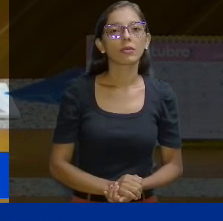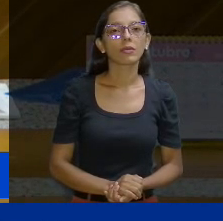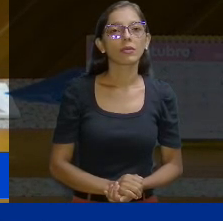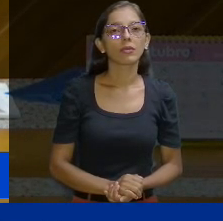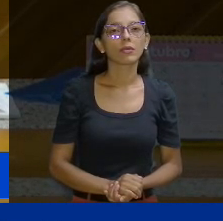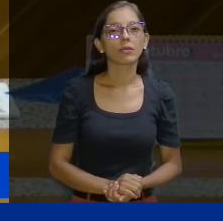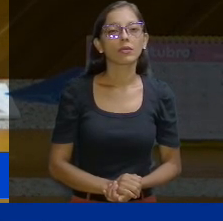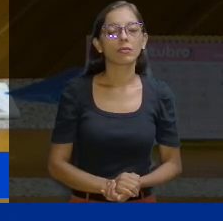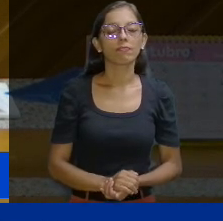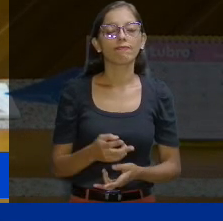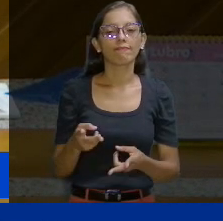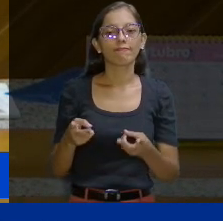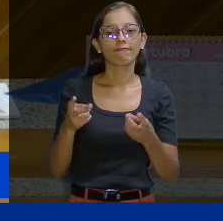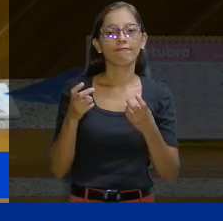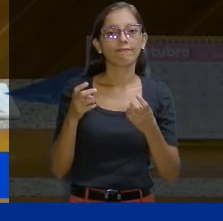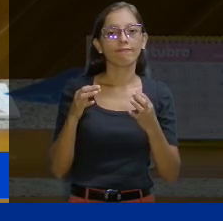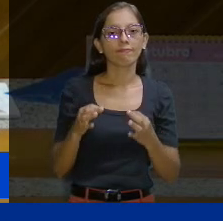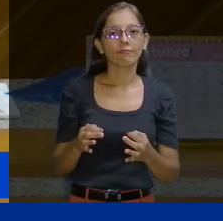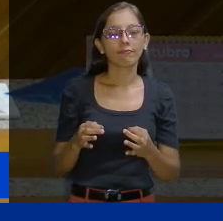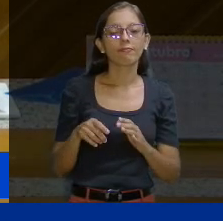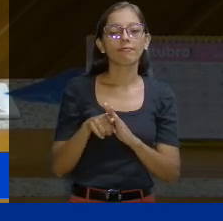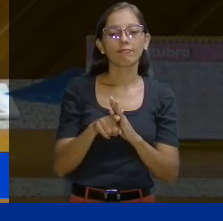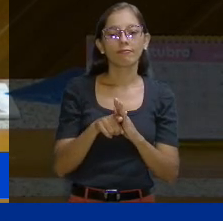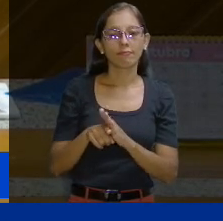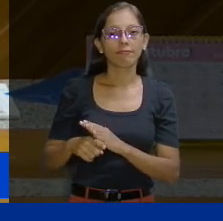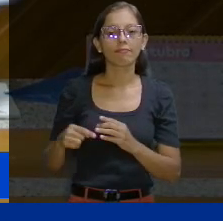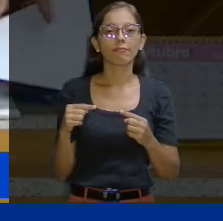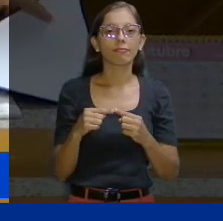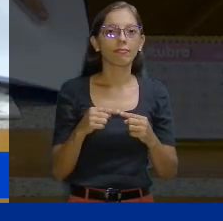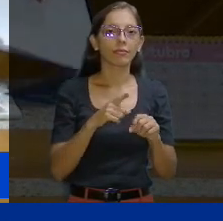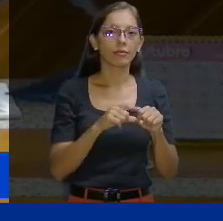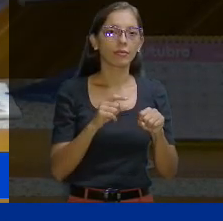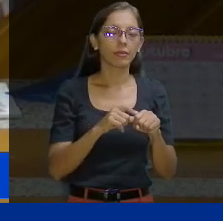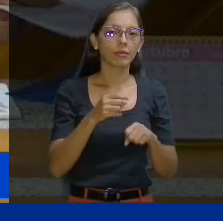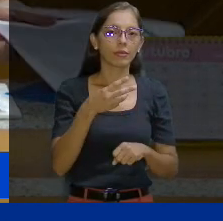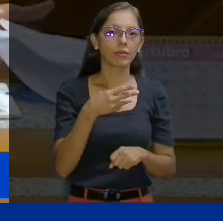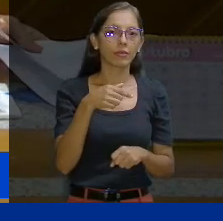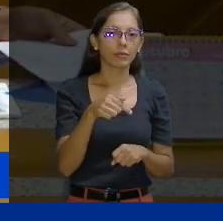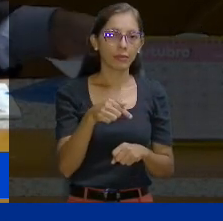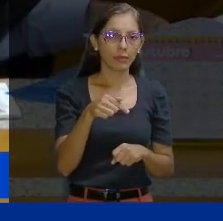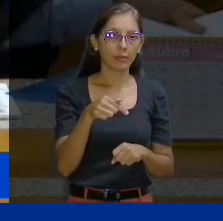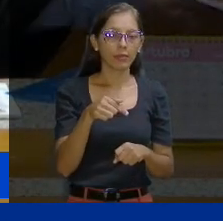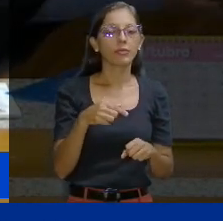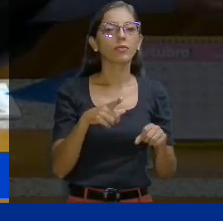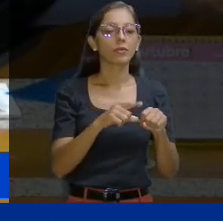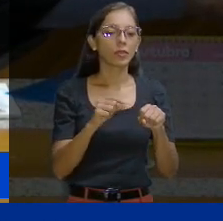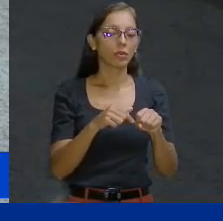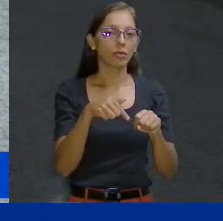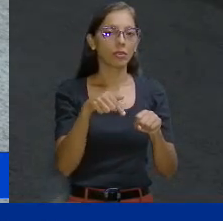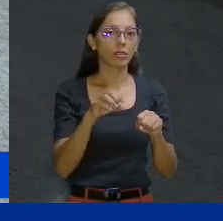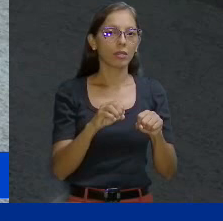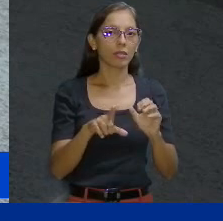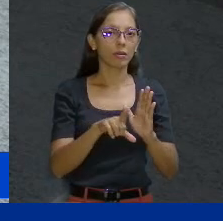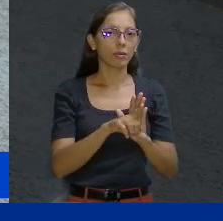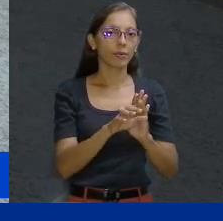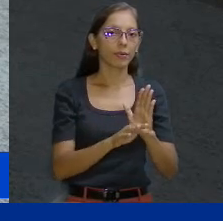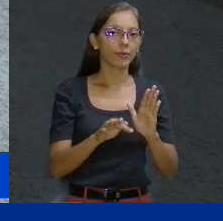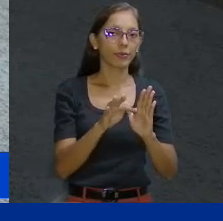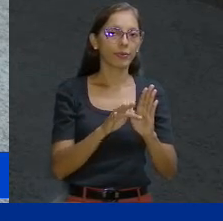com a devida observância dos princípios estabelecidos no artigo 37 e 70 da Constituição Federal. Aqui está.